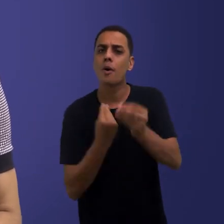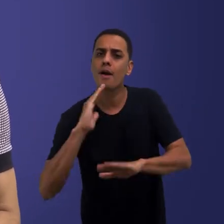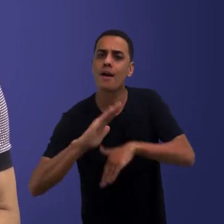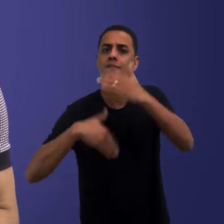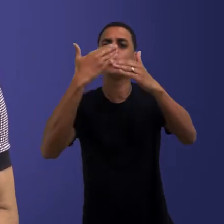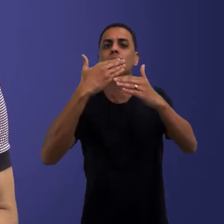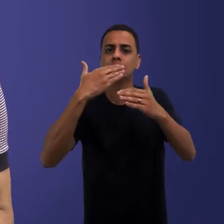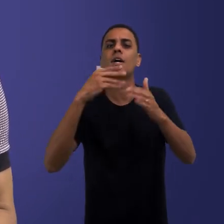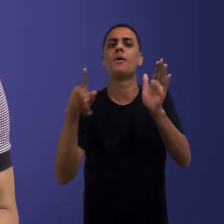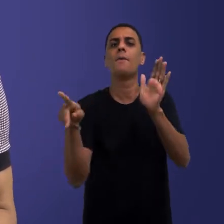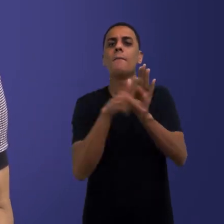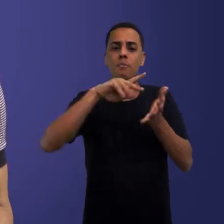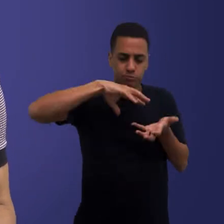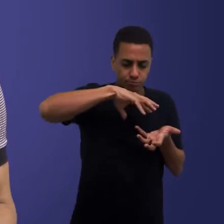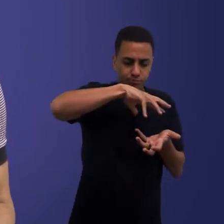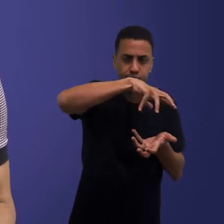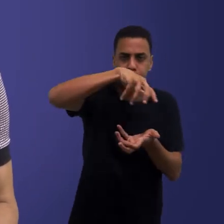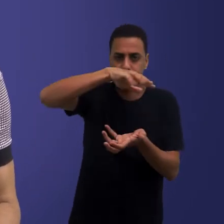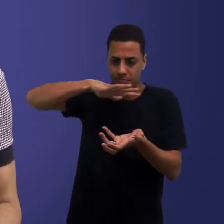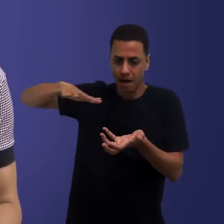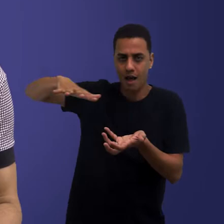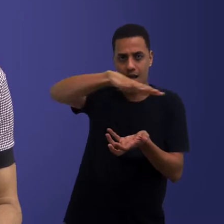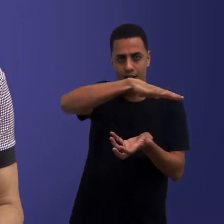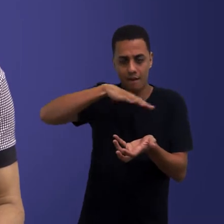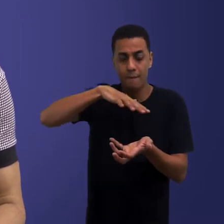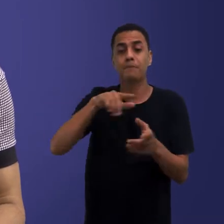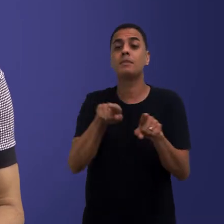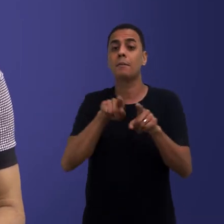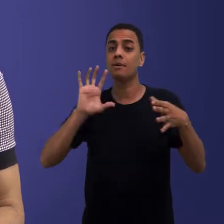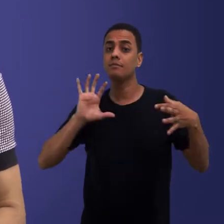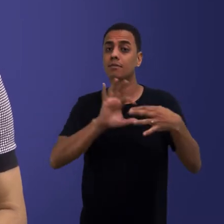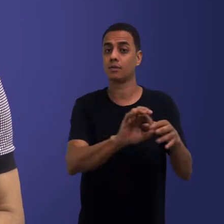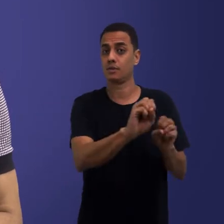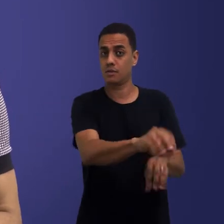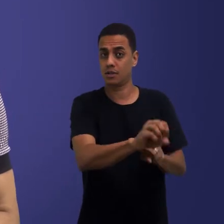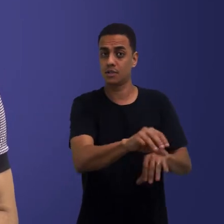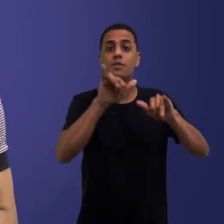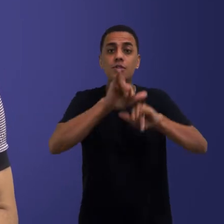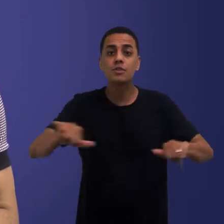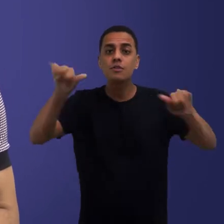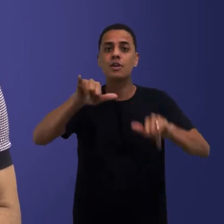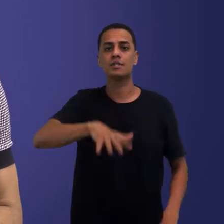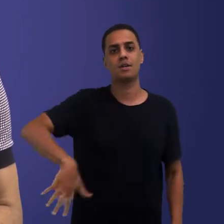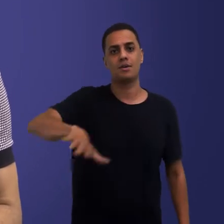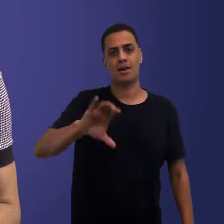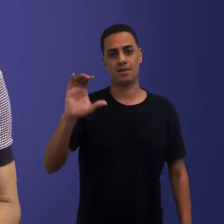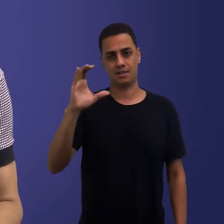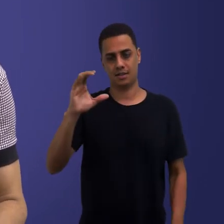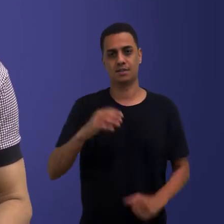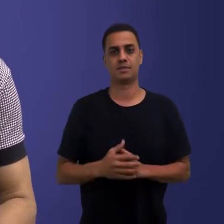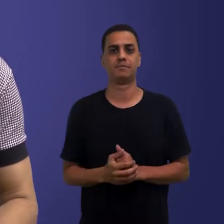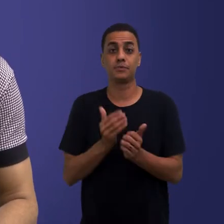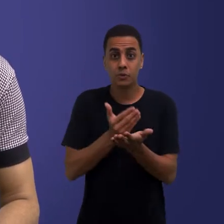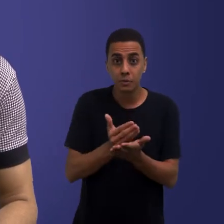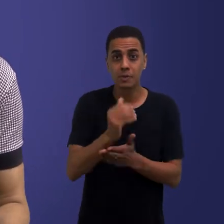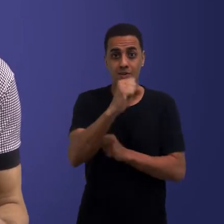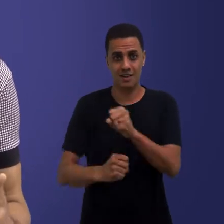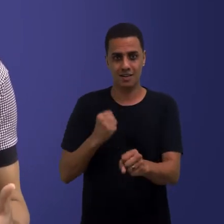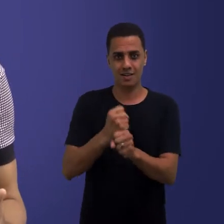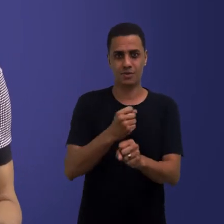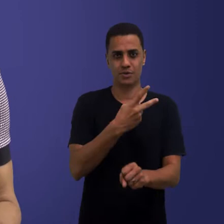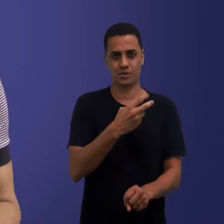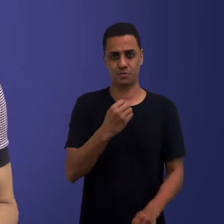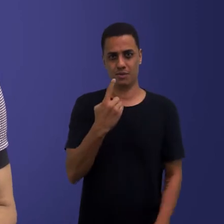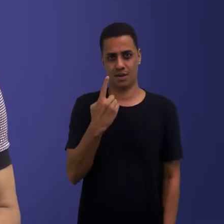assuntos relacionados à evolução química da galáxia e também em projetos relacionados à educação e divulgação da ciência.